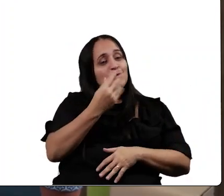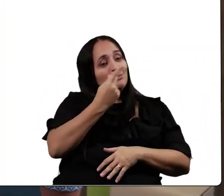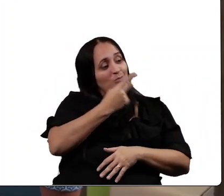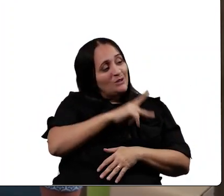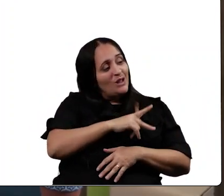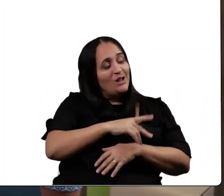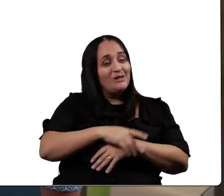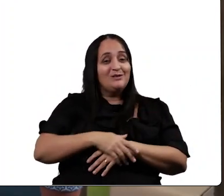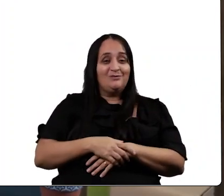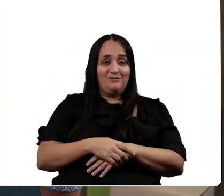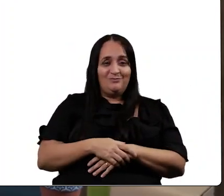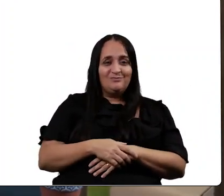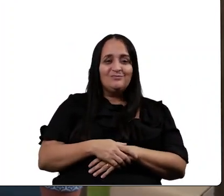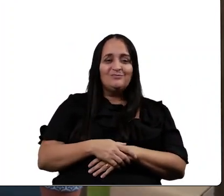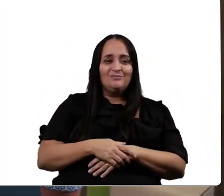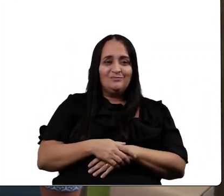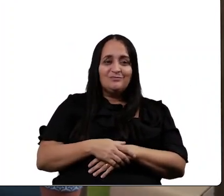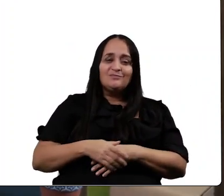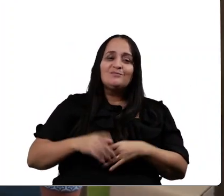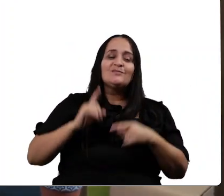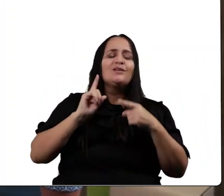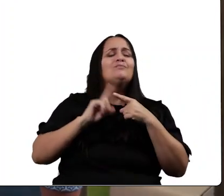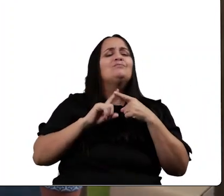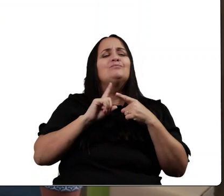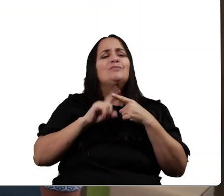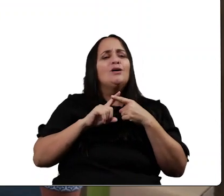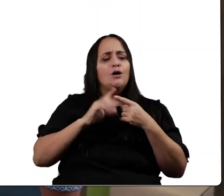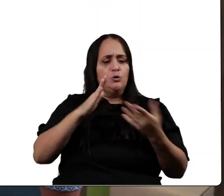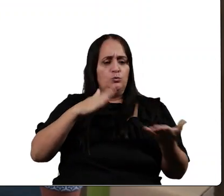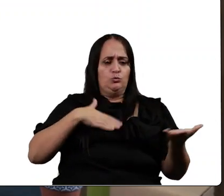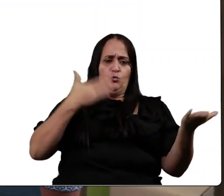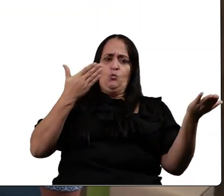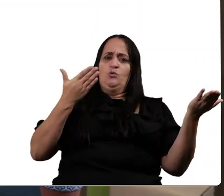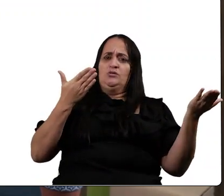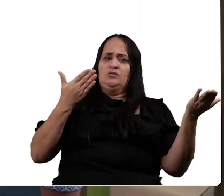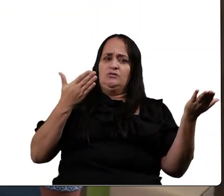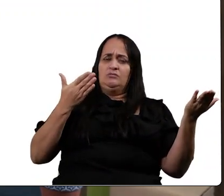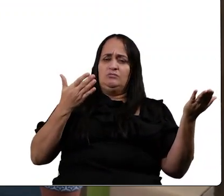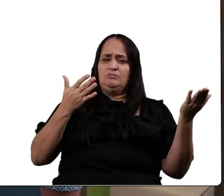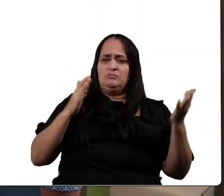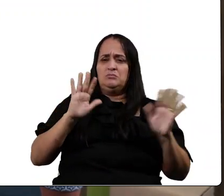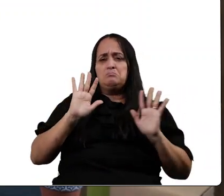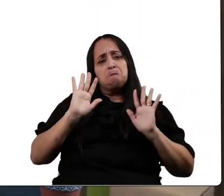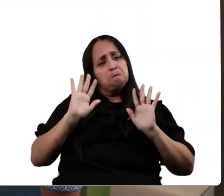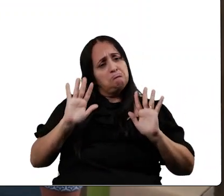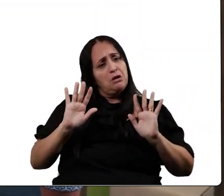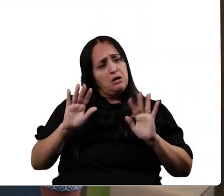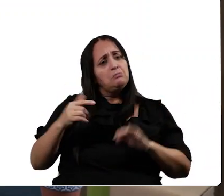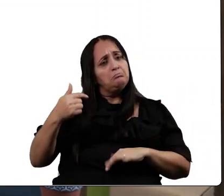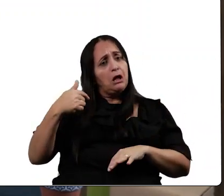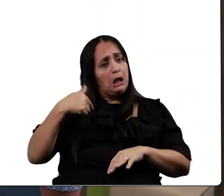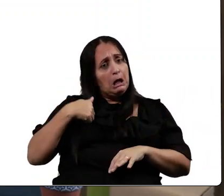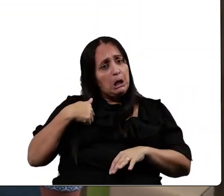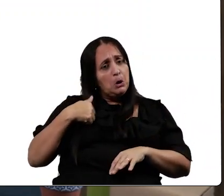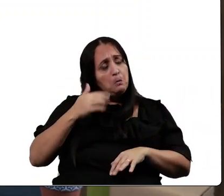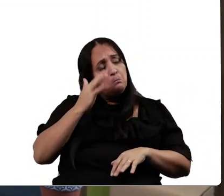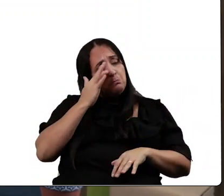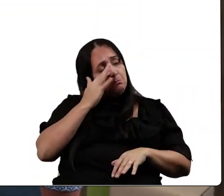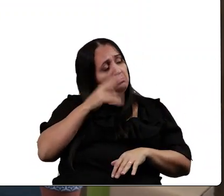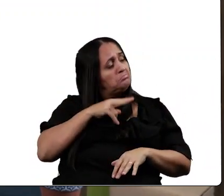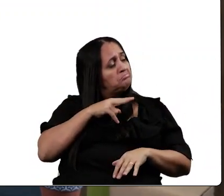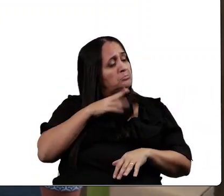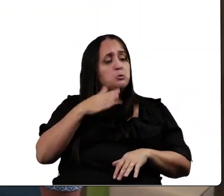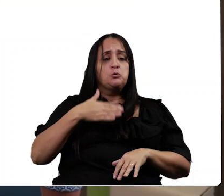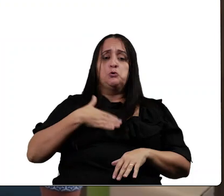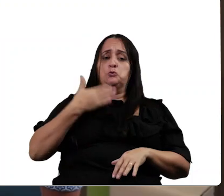opinião dele como autor, tá? Ele tomou um susto. Eu poderia ter visto e não ter tomado susto